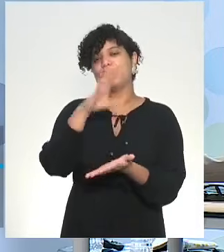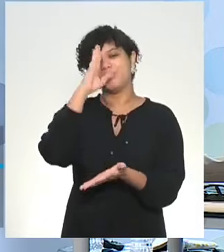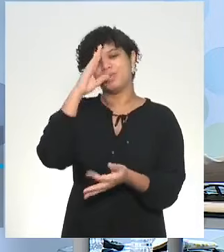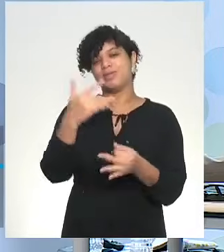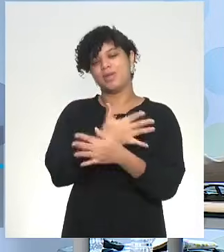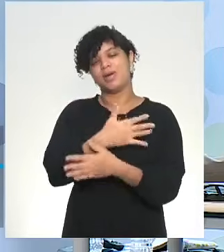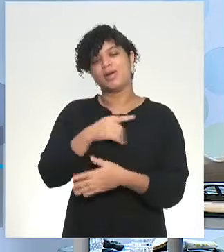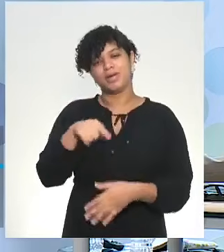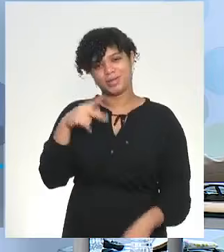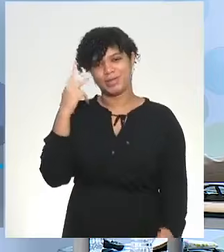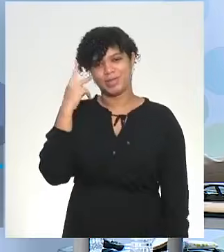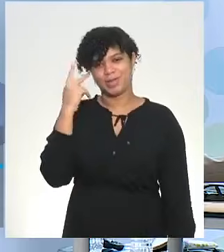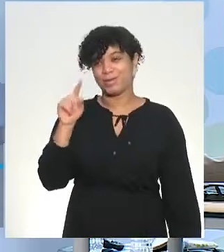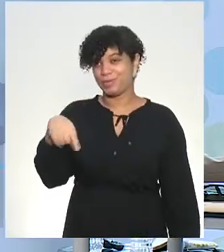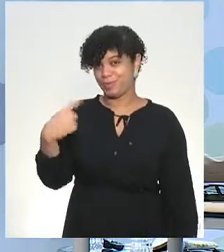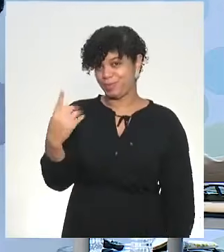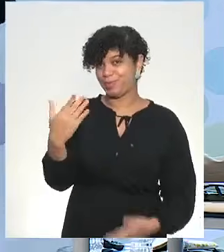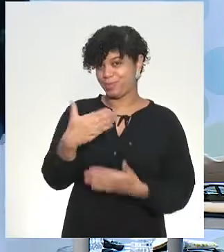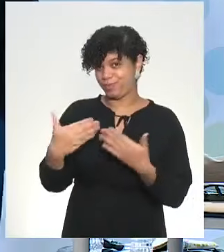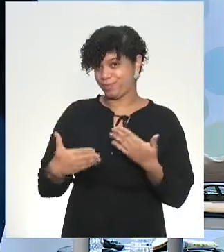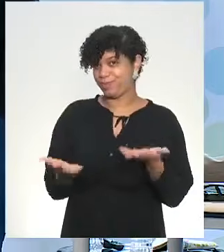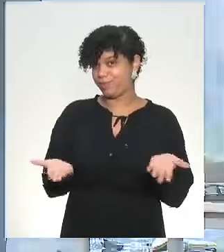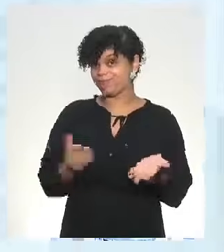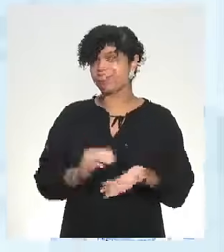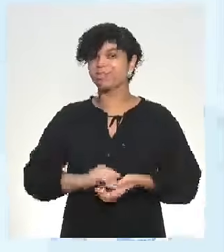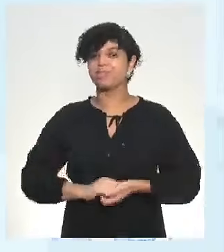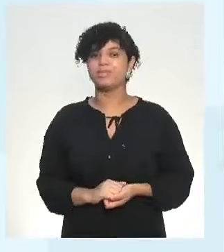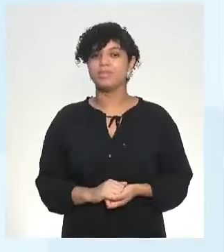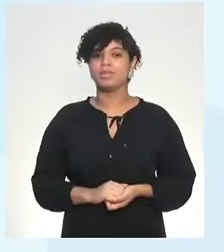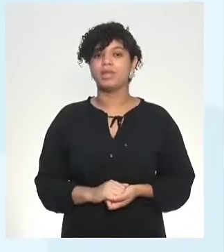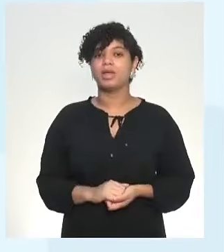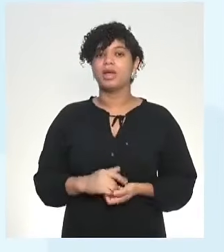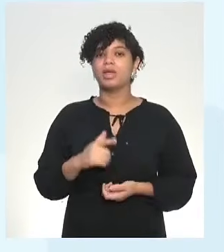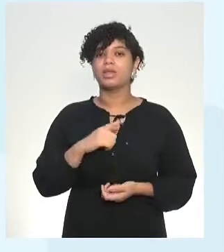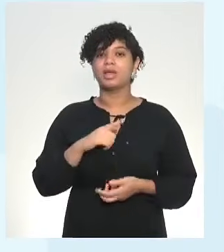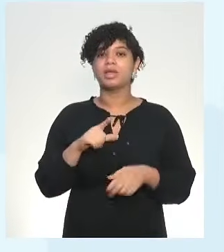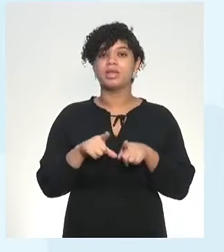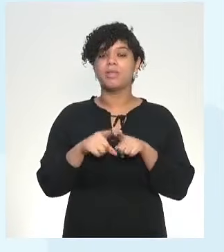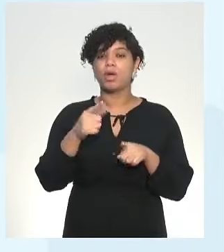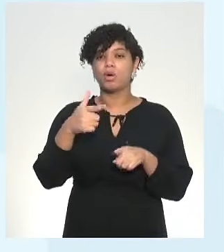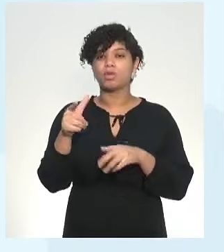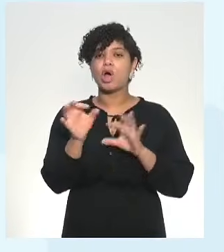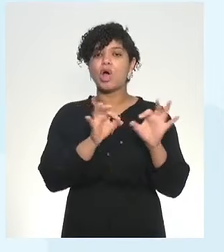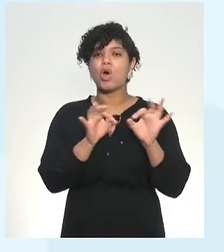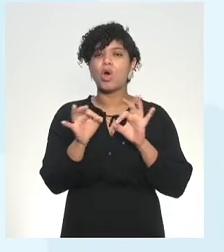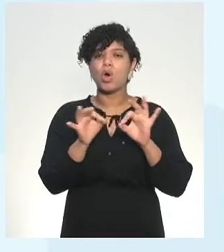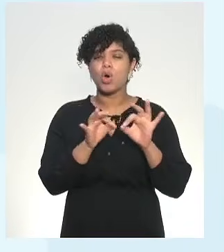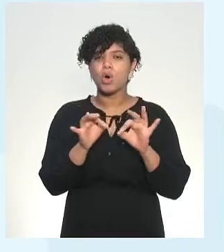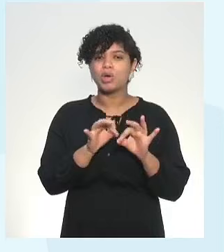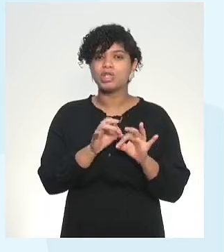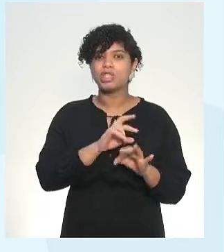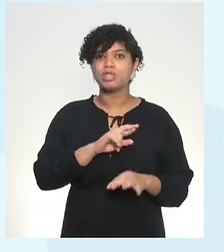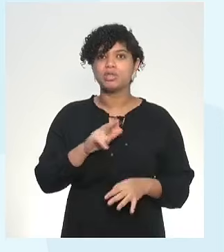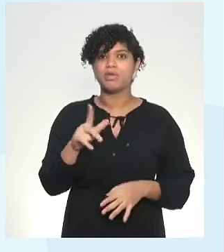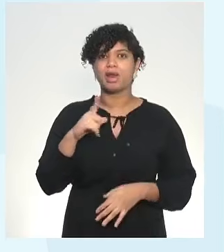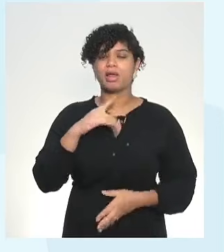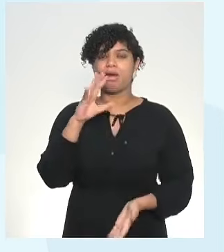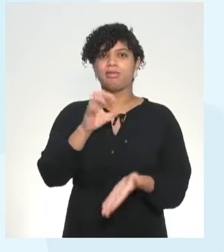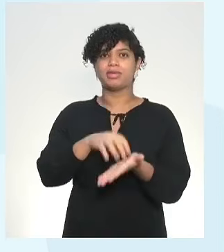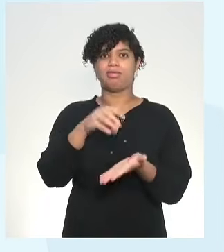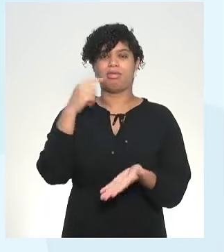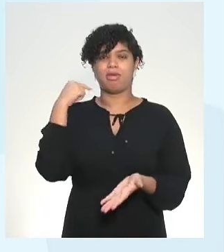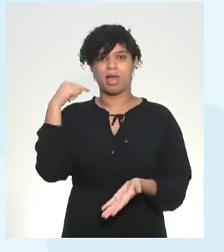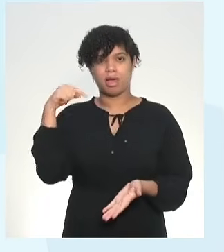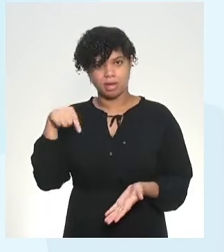aí. Vamos lá para a próxima tela. E aí nós temos os deslocamentos pendulares ocorridos aí na região metropolitana de São